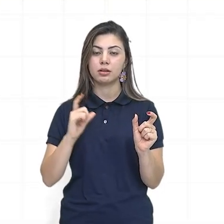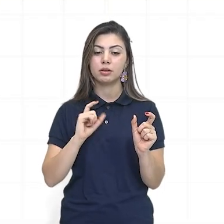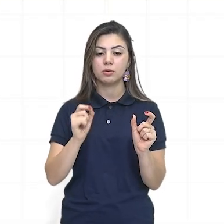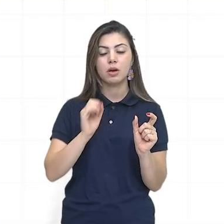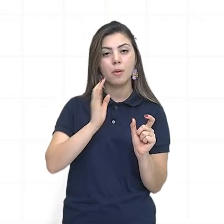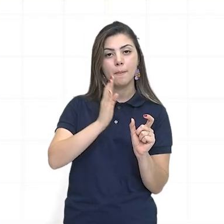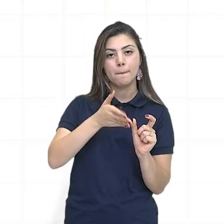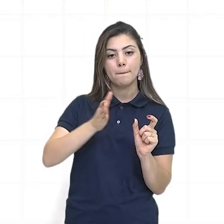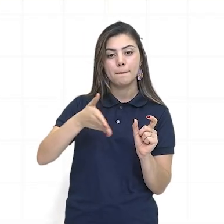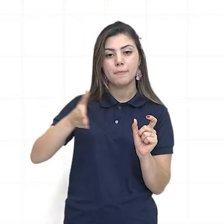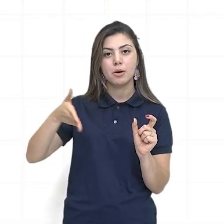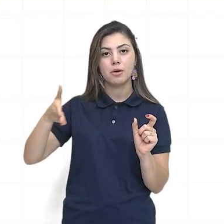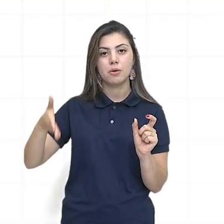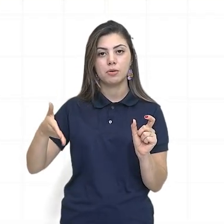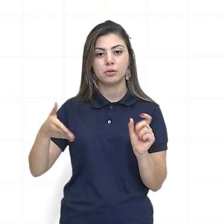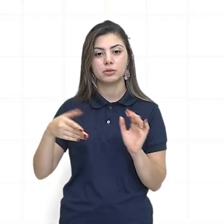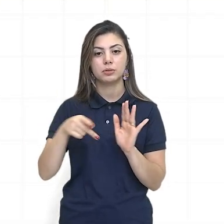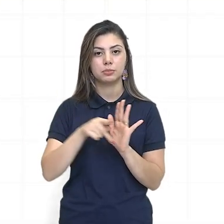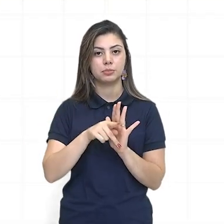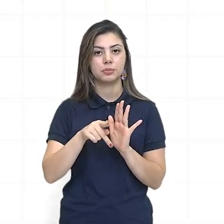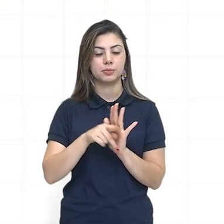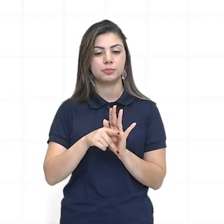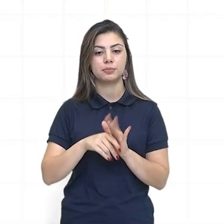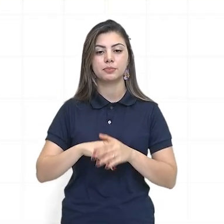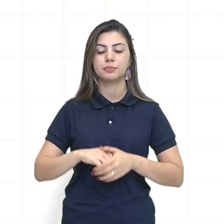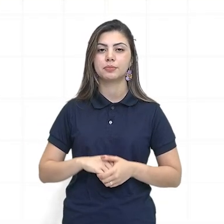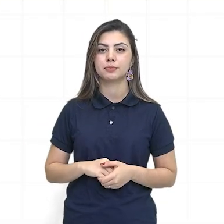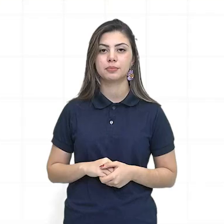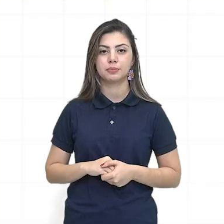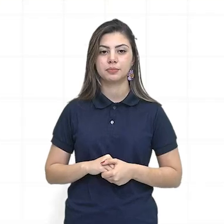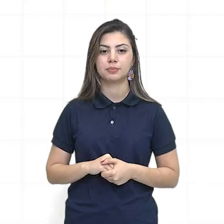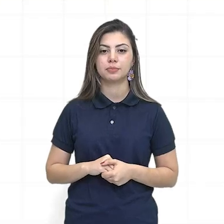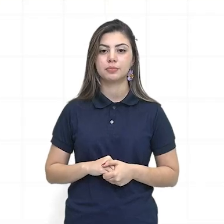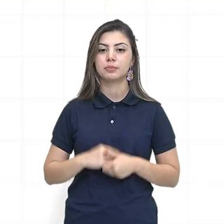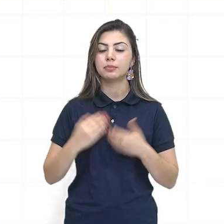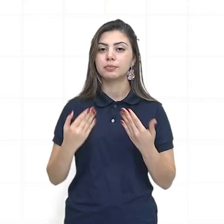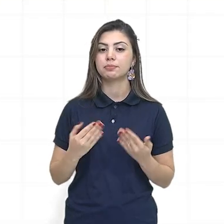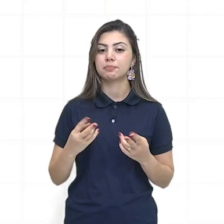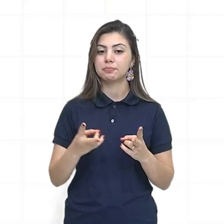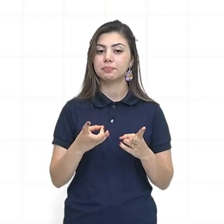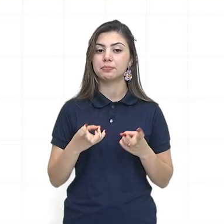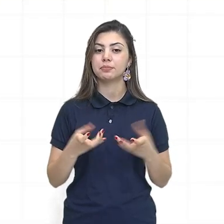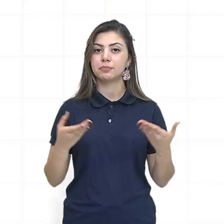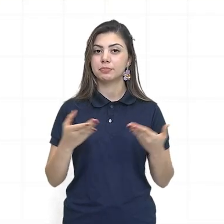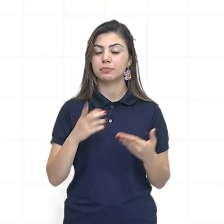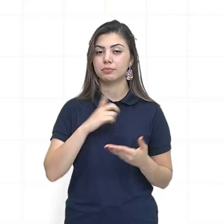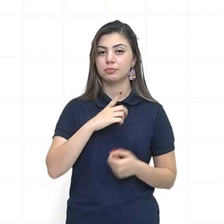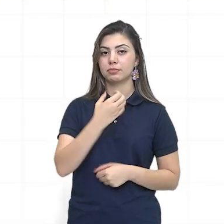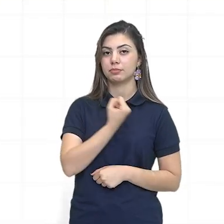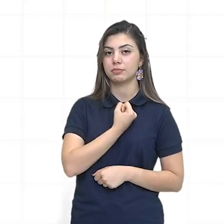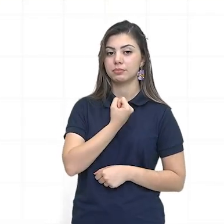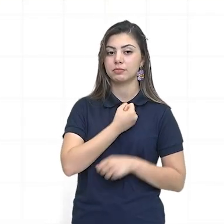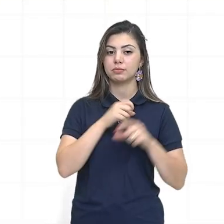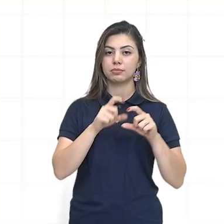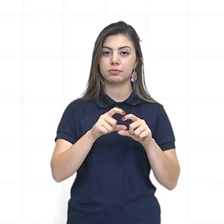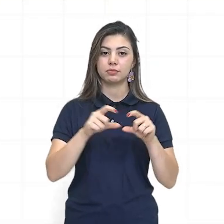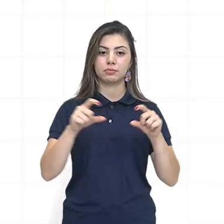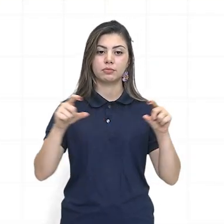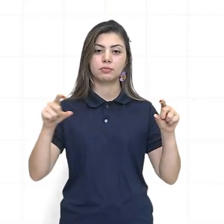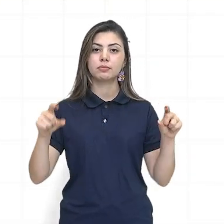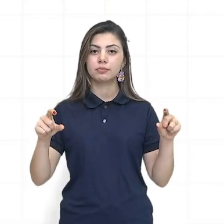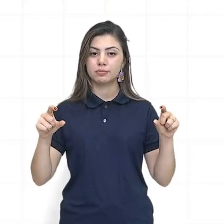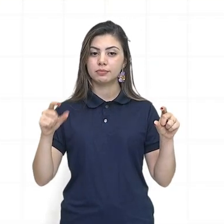de ordem imediatamente superior. Então temos aqui, né, um número, né, escrito